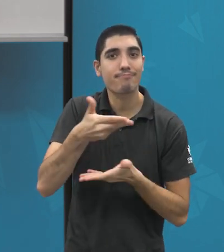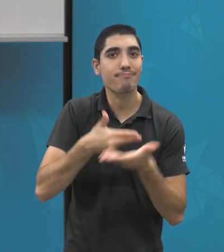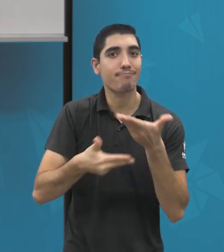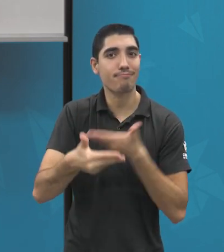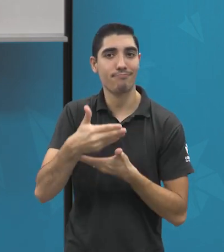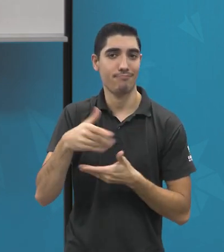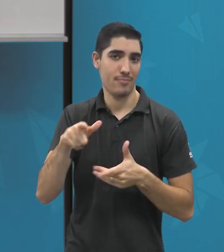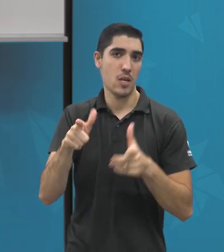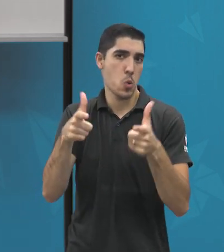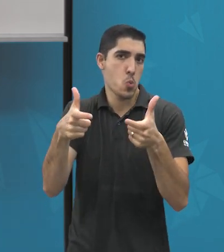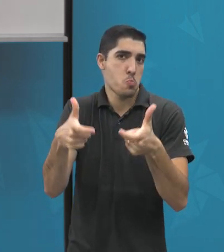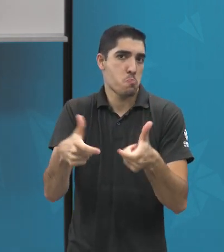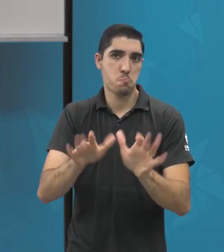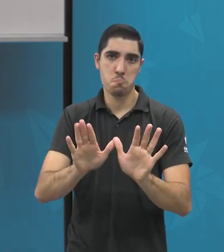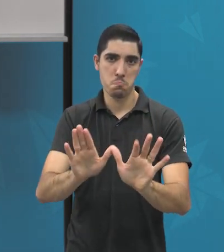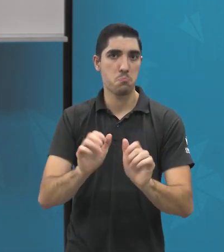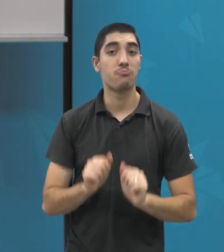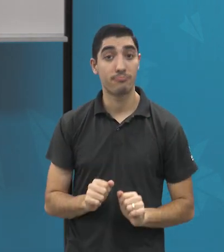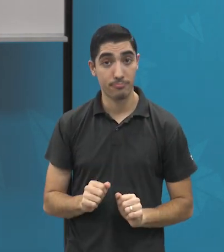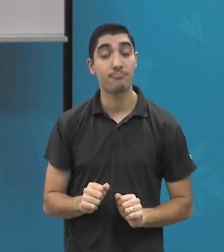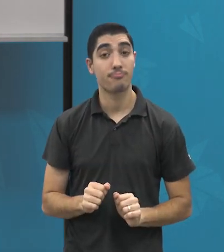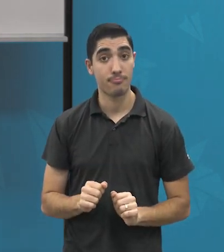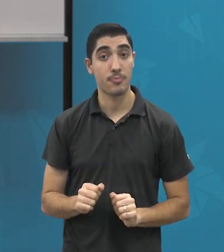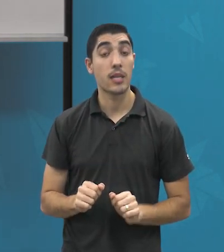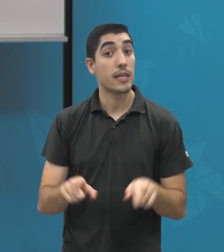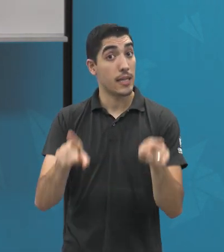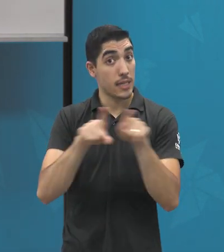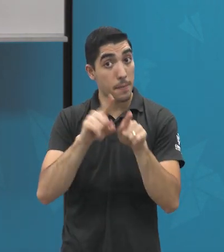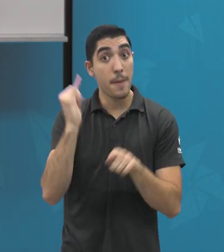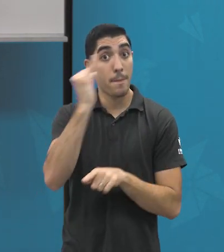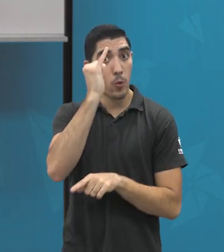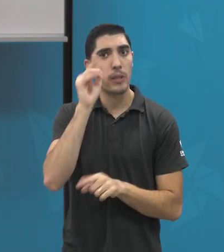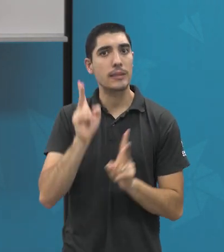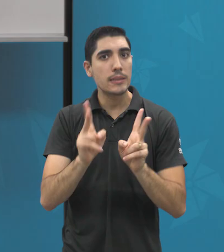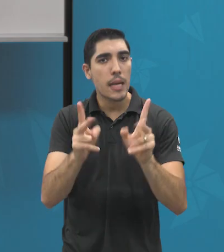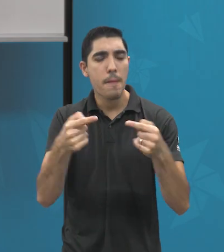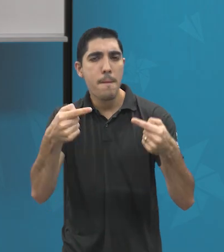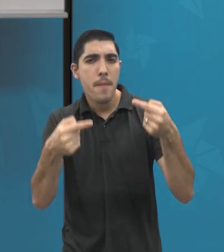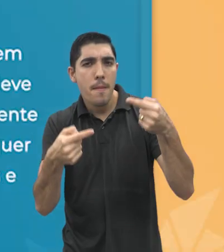uma determinada região, né? E ao mesmo tempo depende do debate.